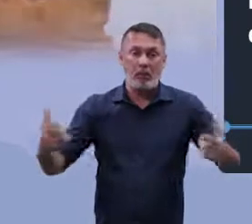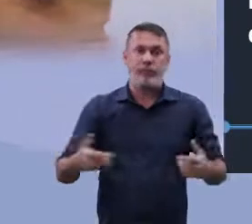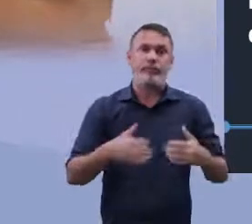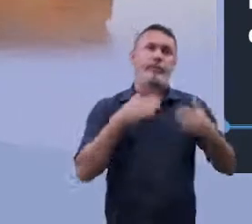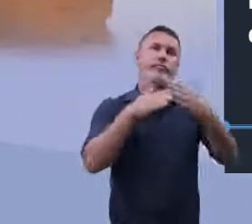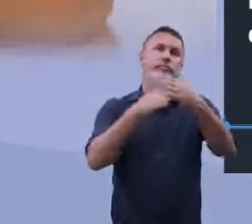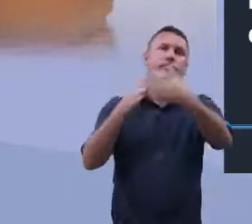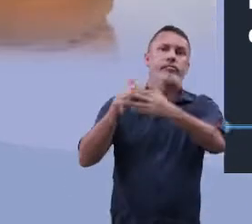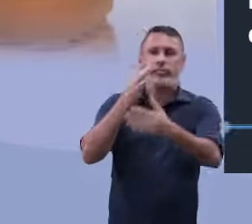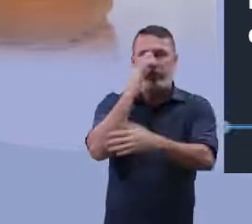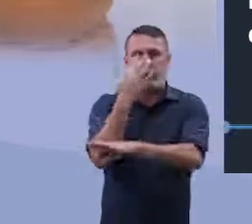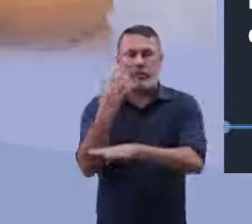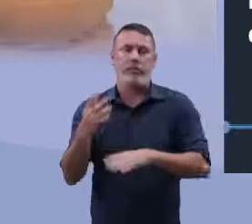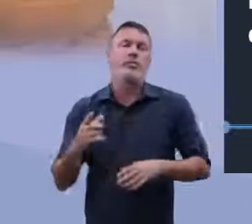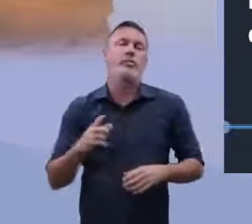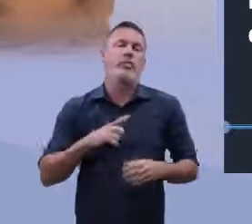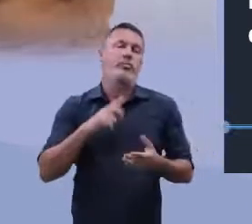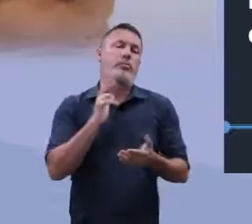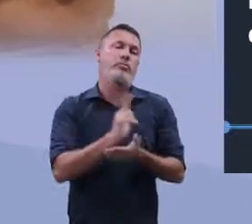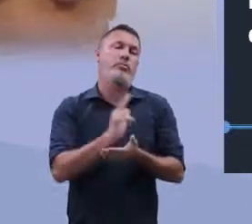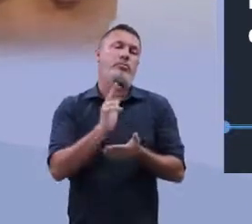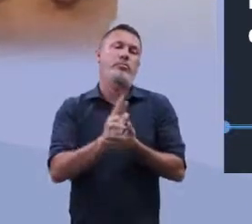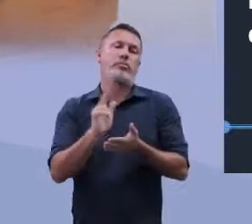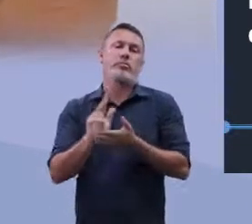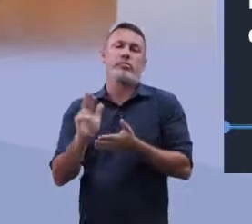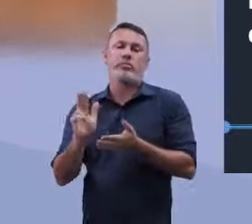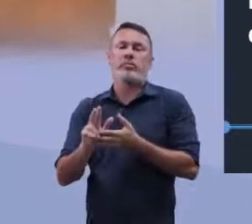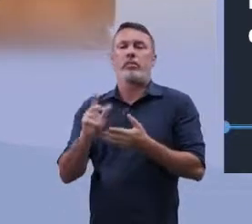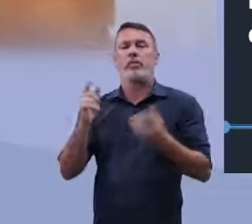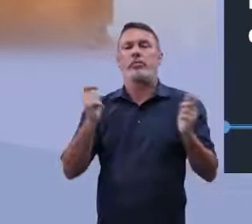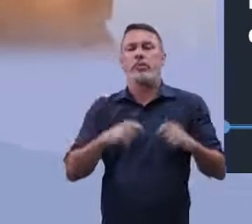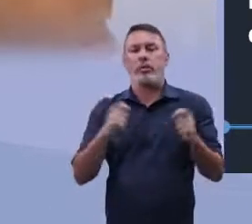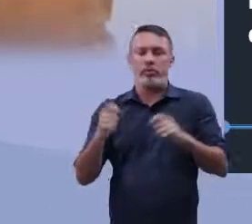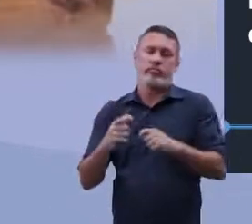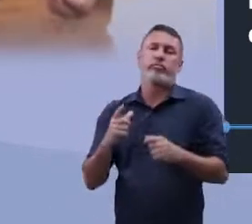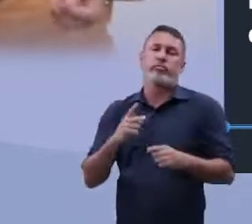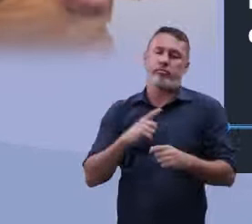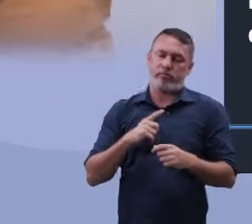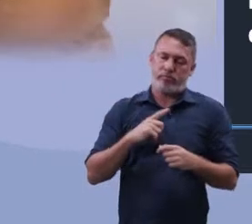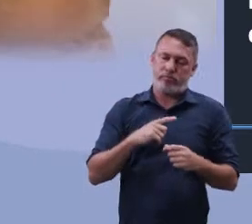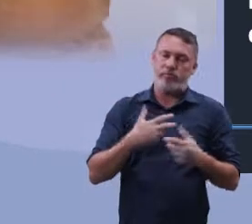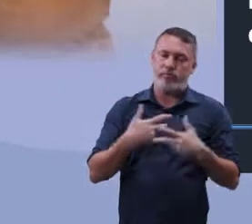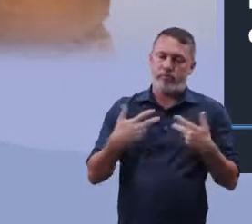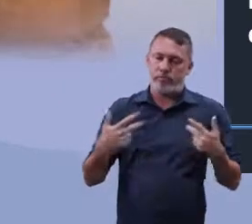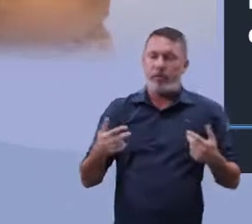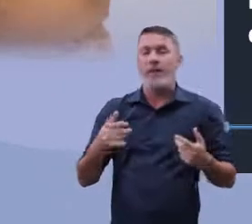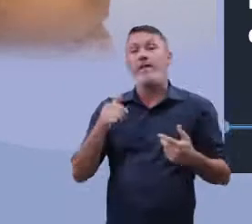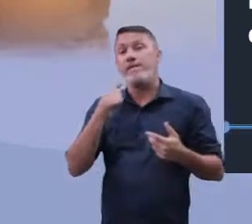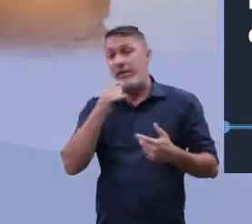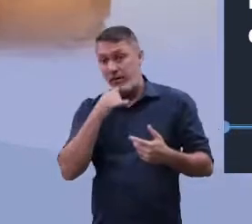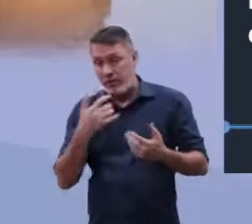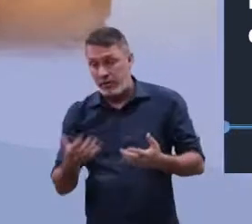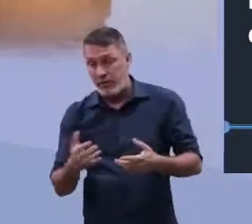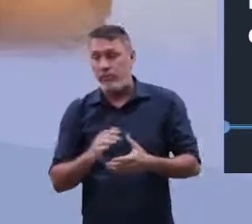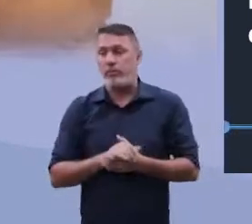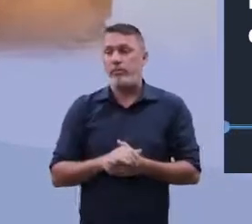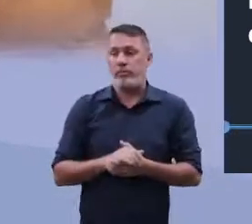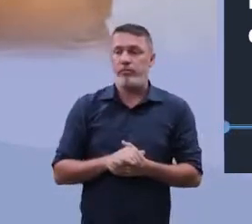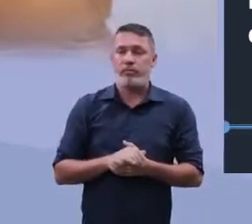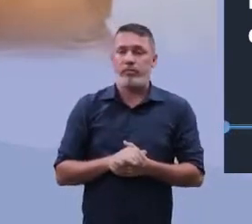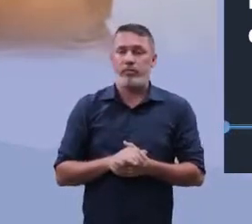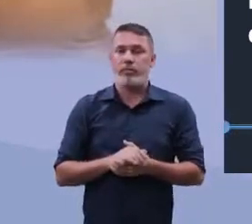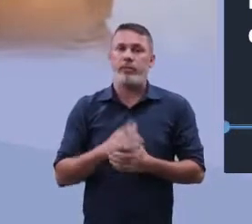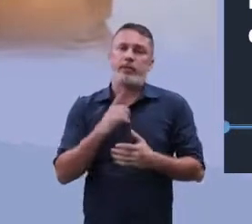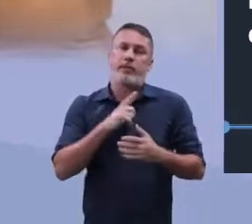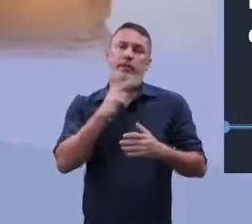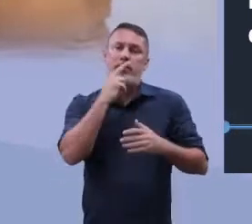impactos ambientais, e são infinitos fatores, né? Infinitas consequências, né? Infelizmente,